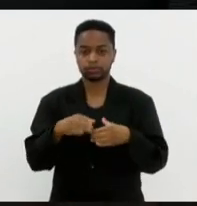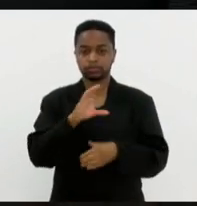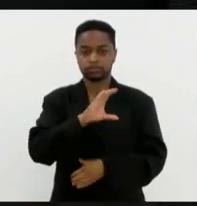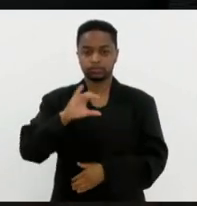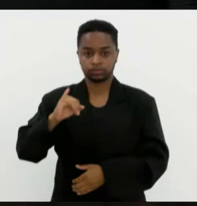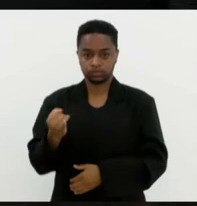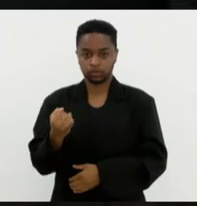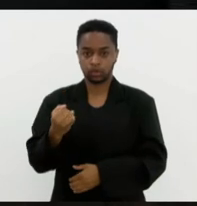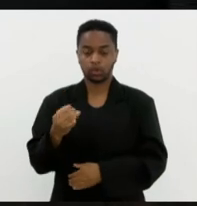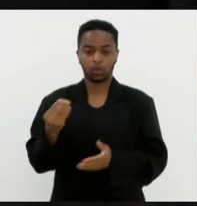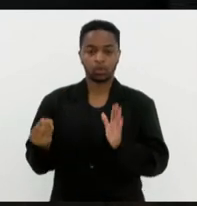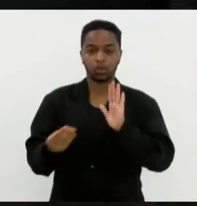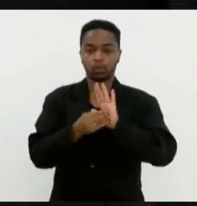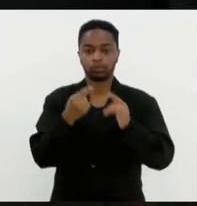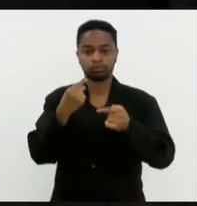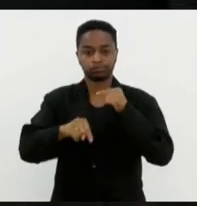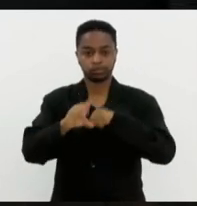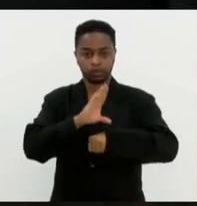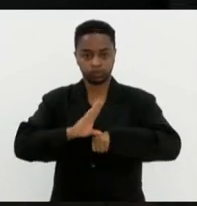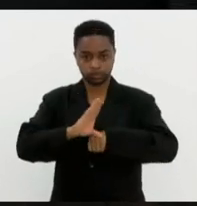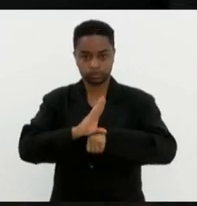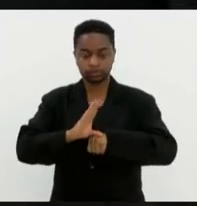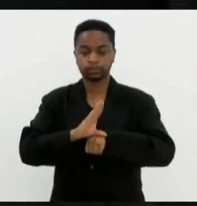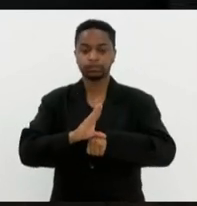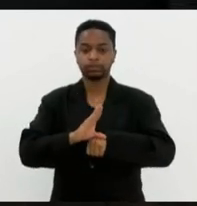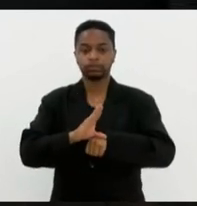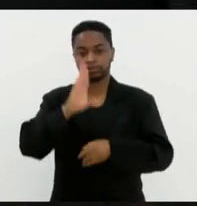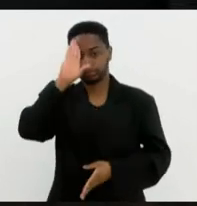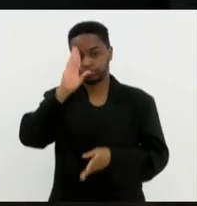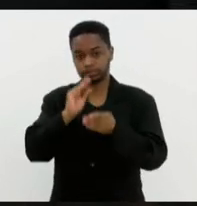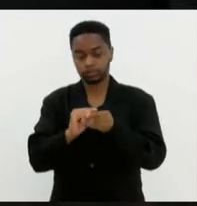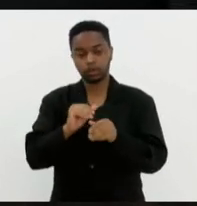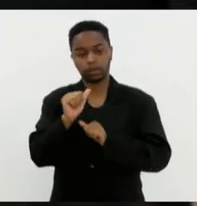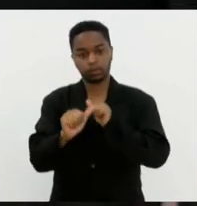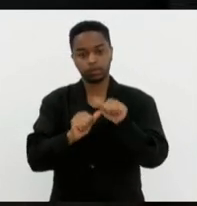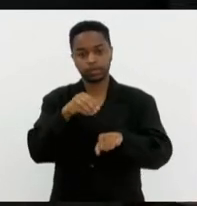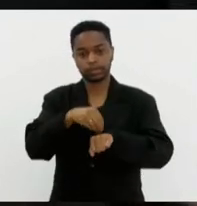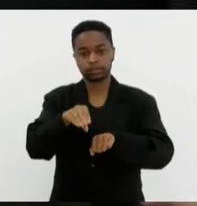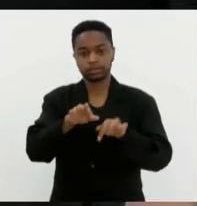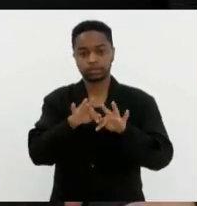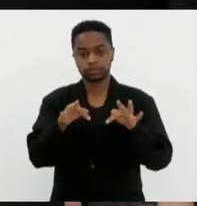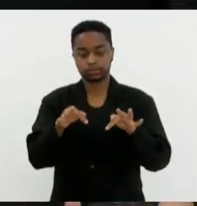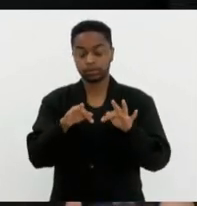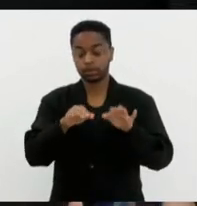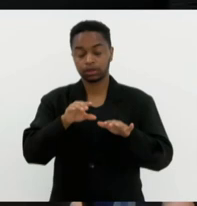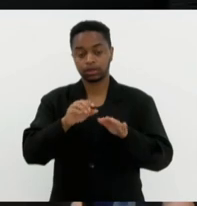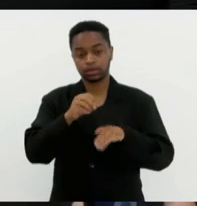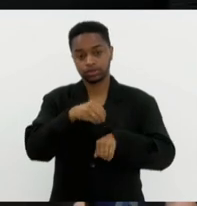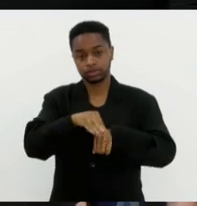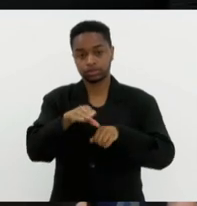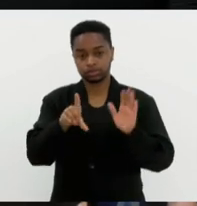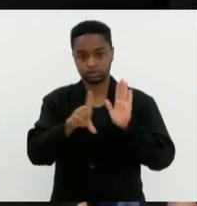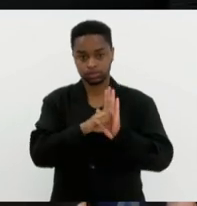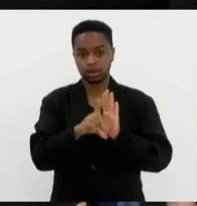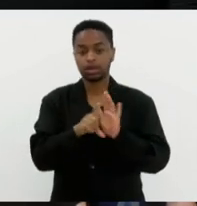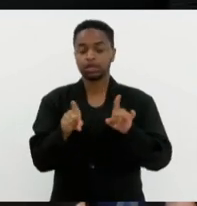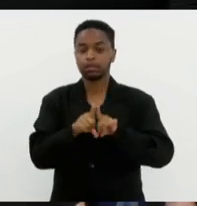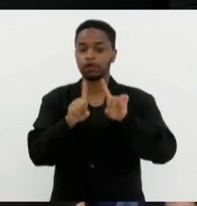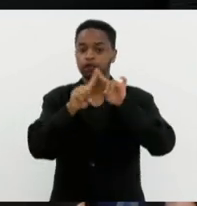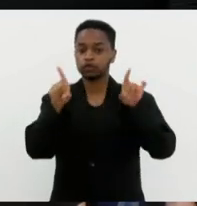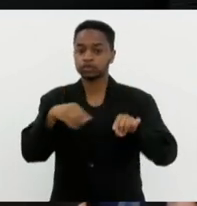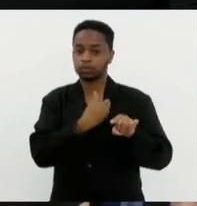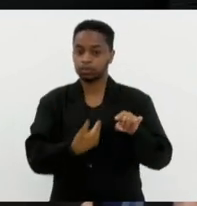pela inconstitucionalidade, concluindo pela transformação e indicação legislativa de servidores